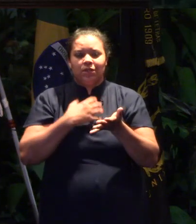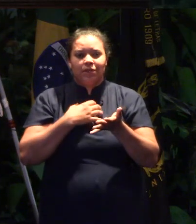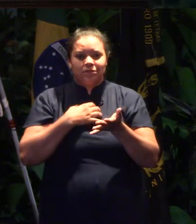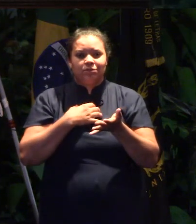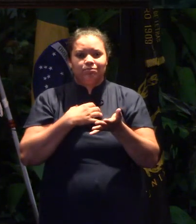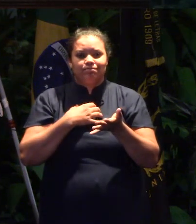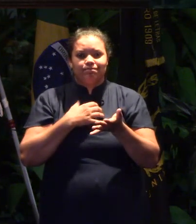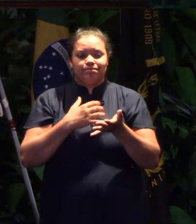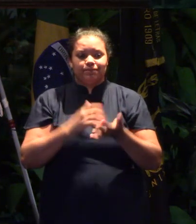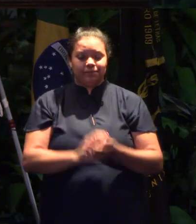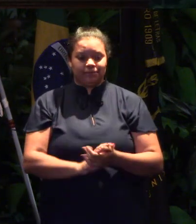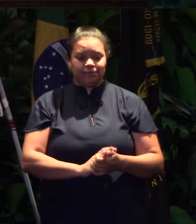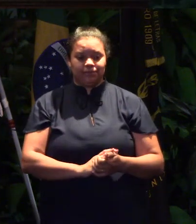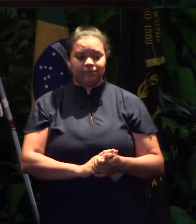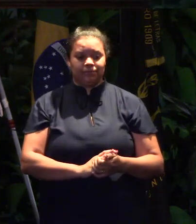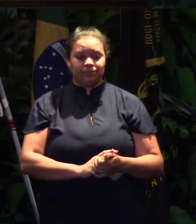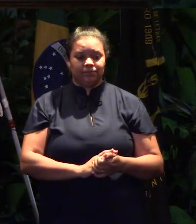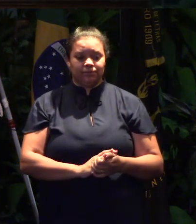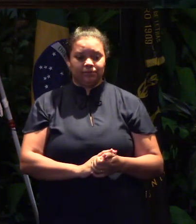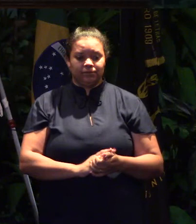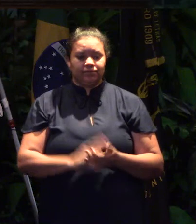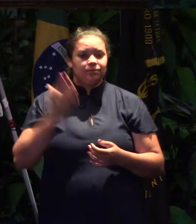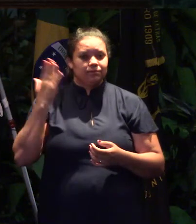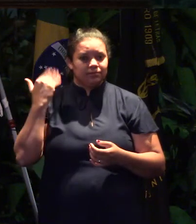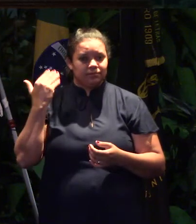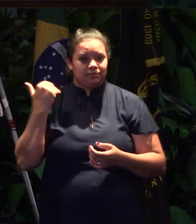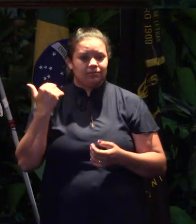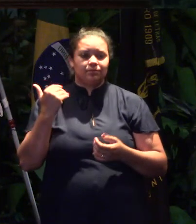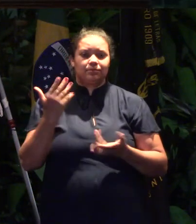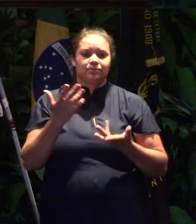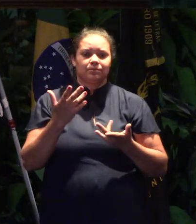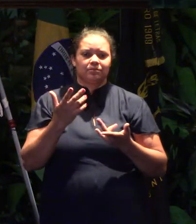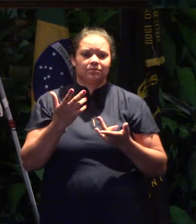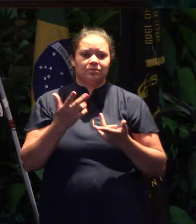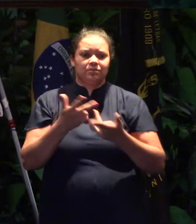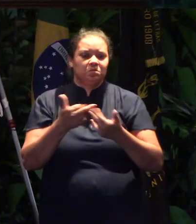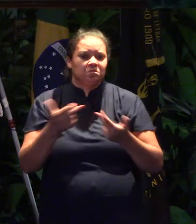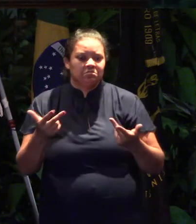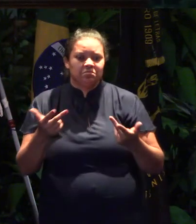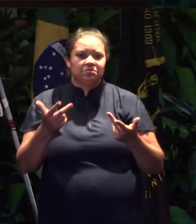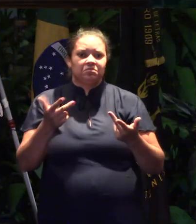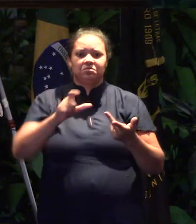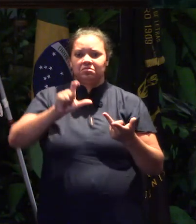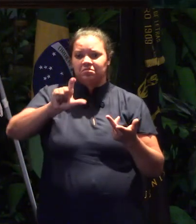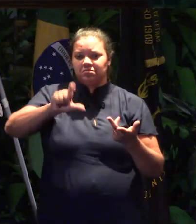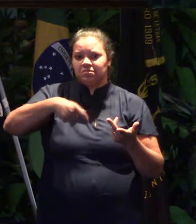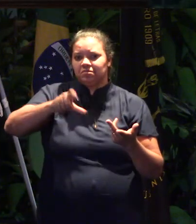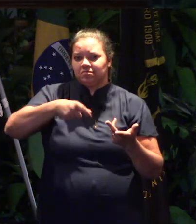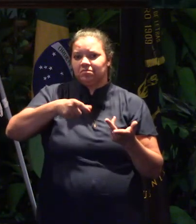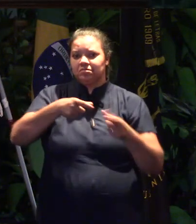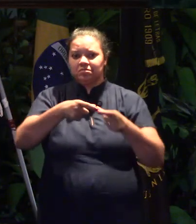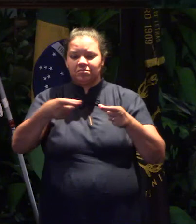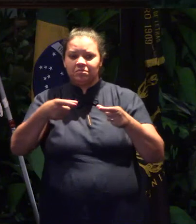qualquer equipamento de tecla, você vai ver isso, né? Desde coisinha eletrônica, como é que chama aqueles, máquina de cartão de crédito, tem